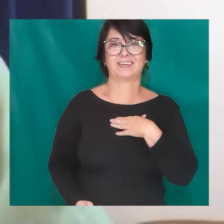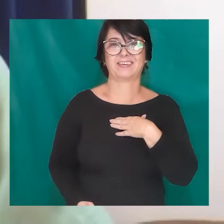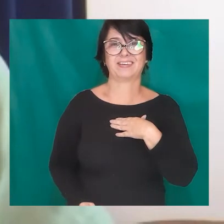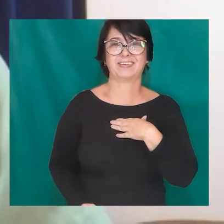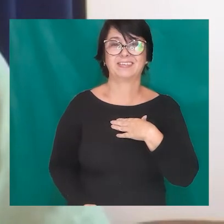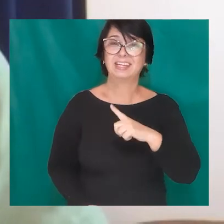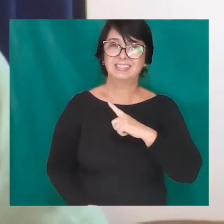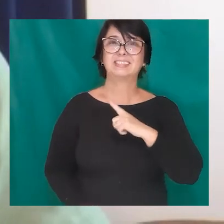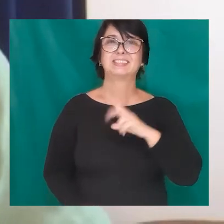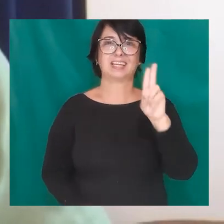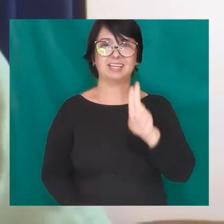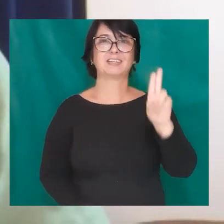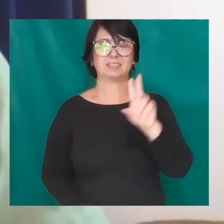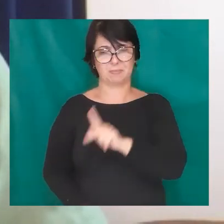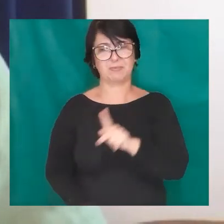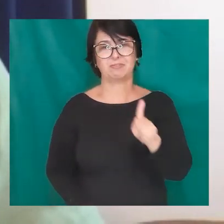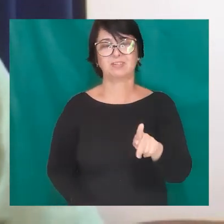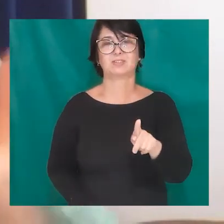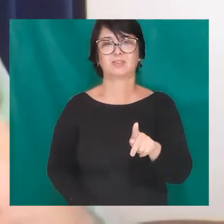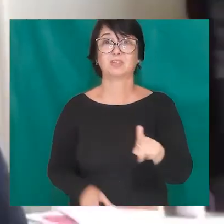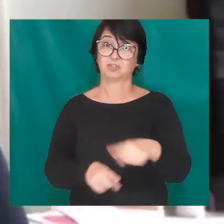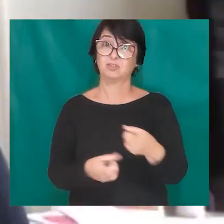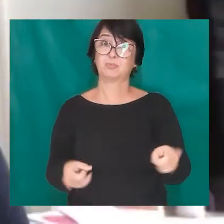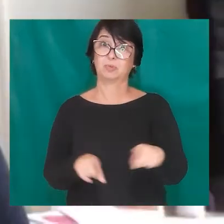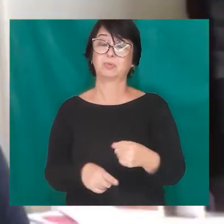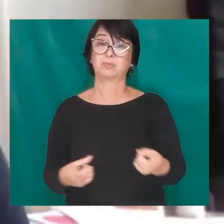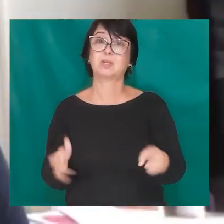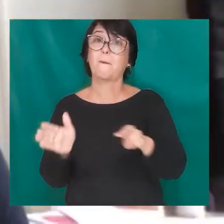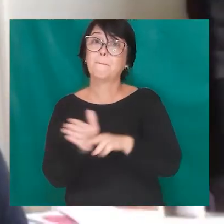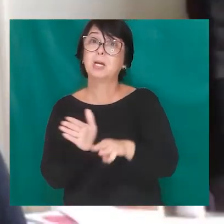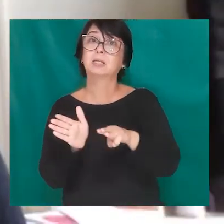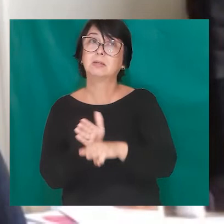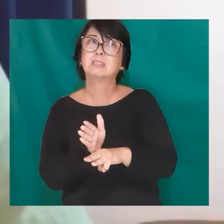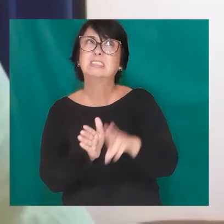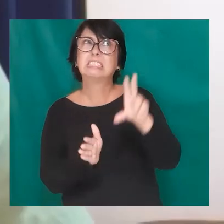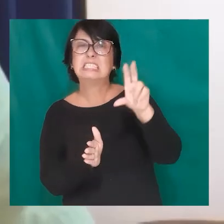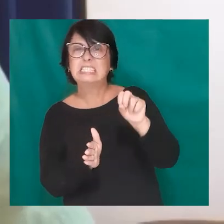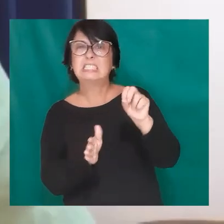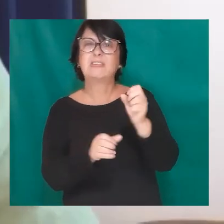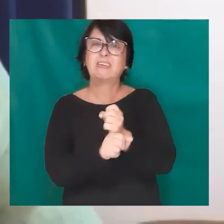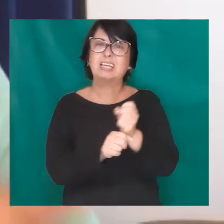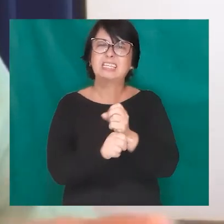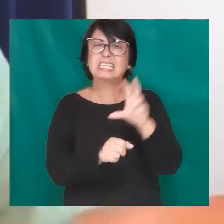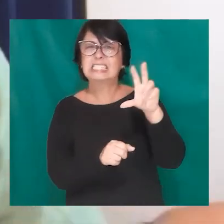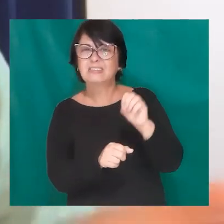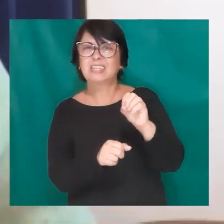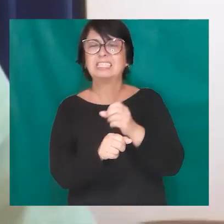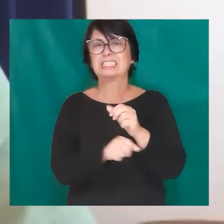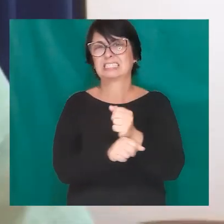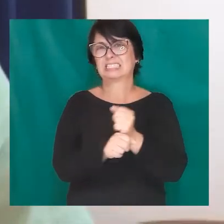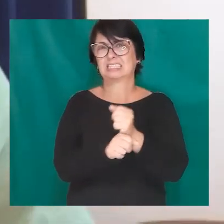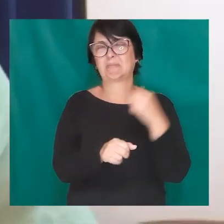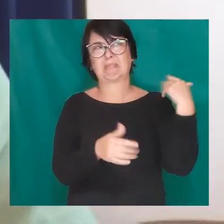ainda hoje é utilizado por muitos professores, né? Mas é um método de mais de 50 anos, então é um tipo. Fica defasado